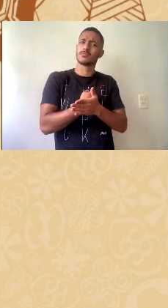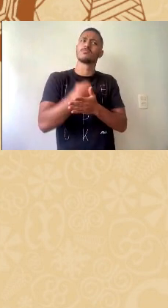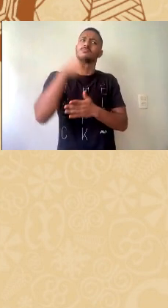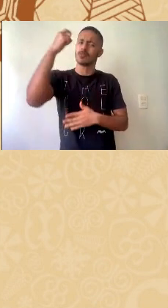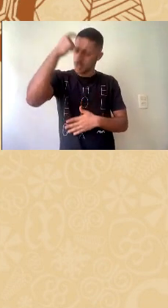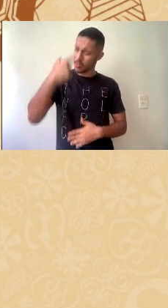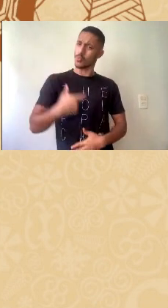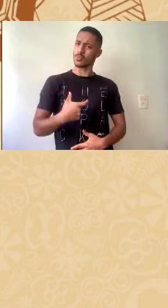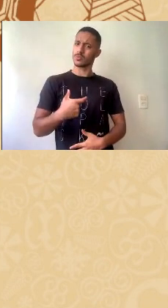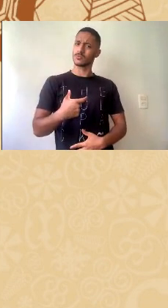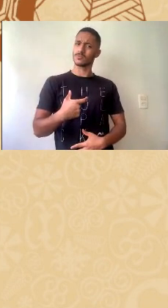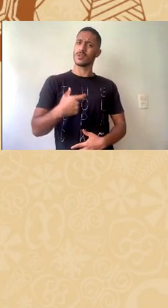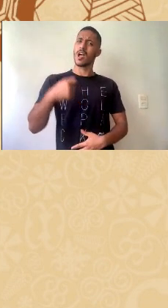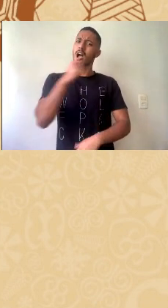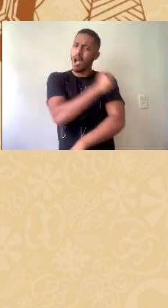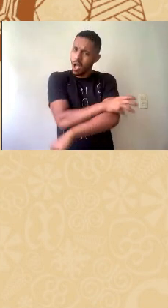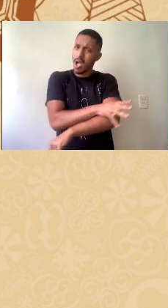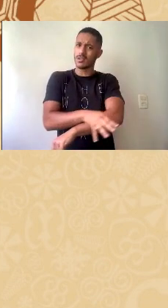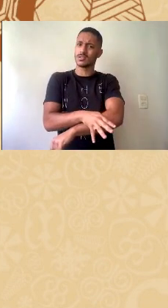Tem um problema aqui.